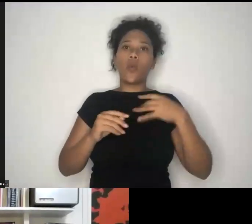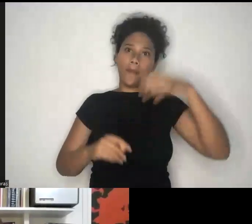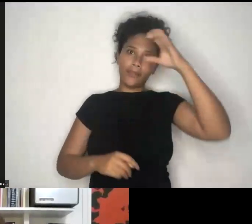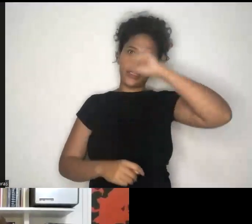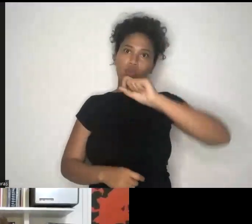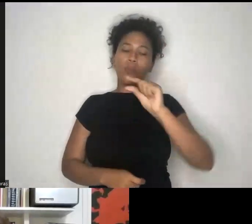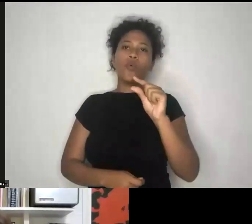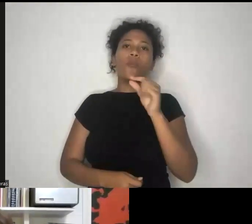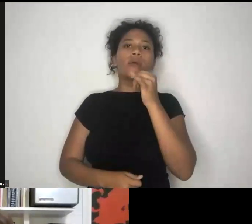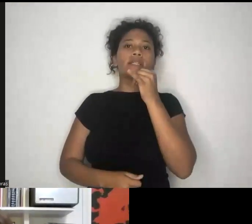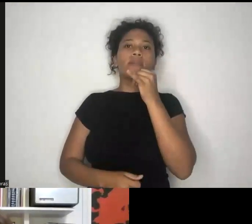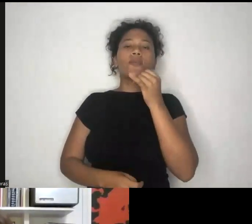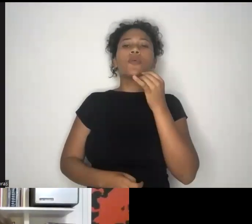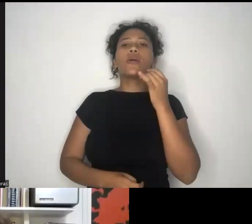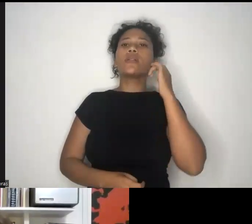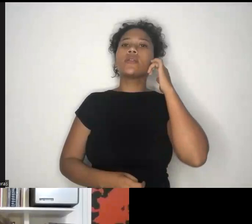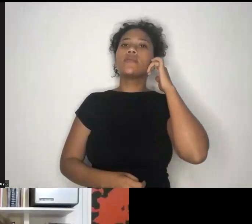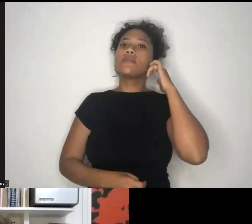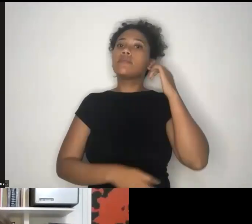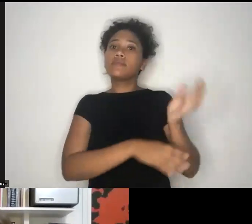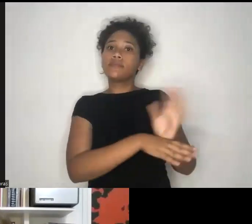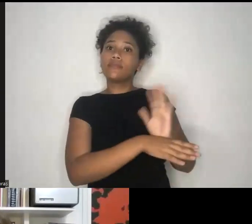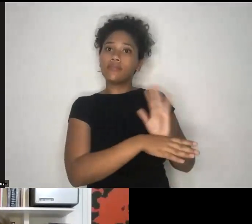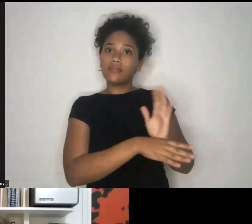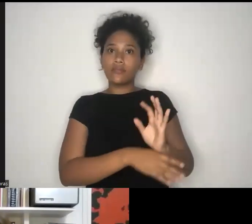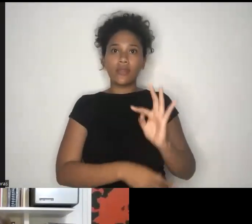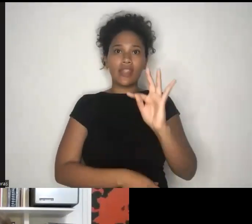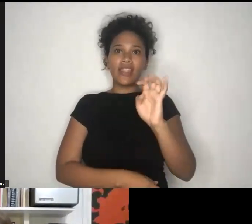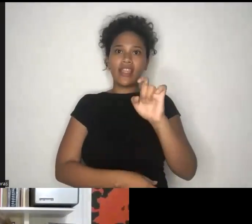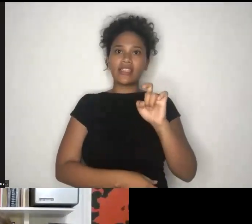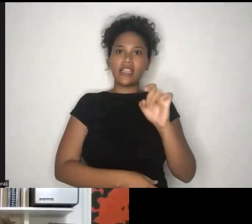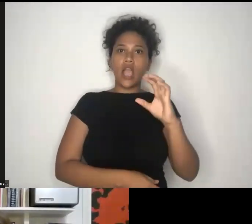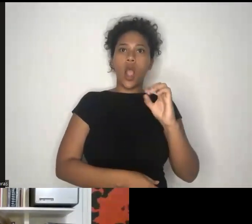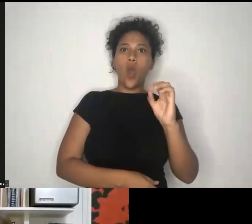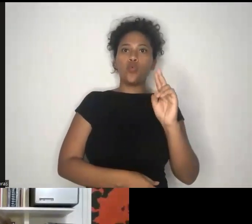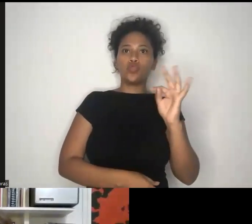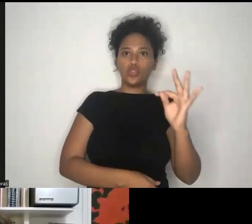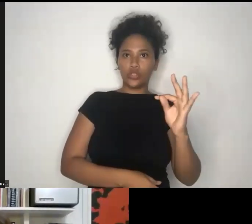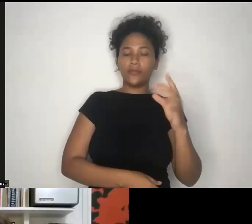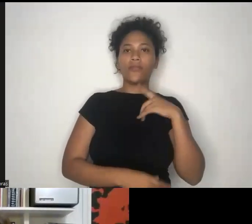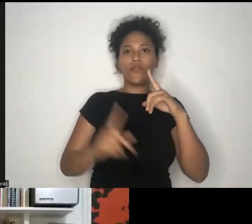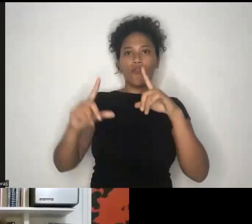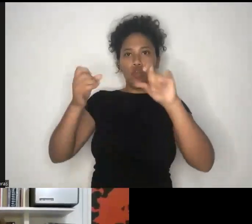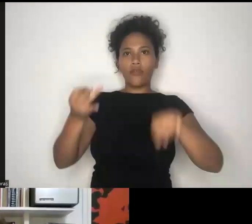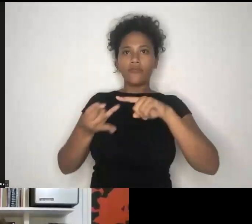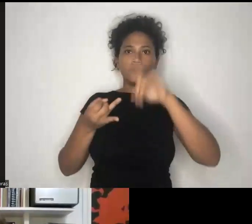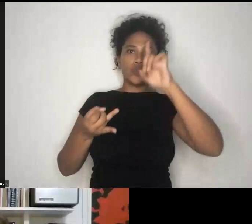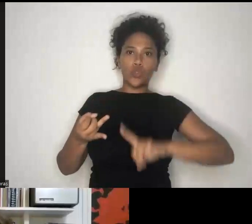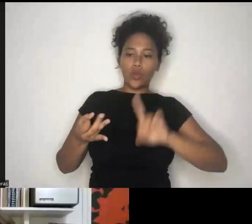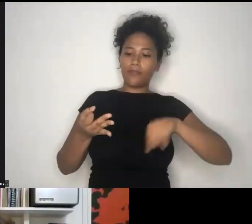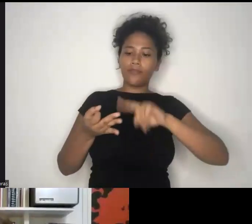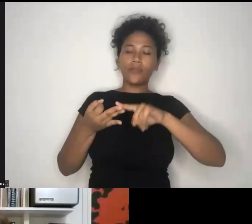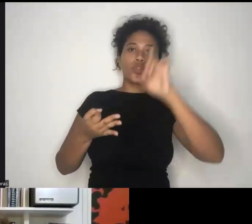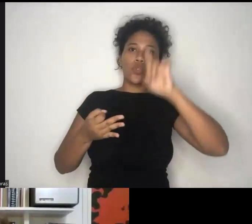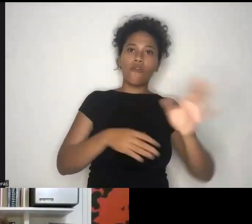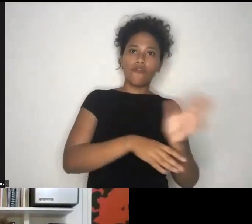por exemplo no cinema o tex count né que vai o diretor de arte O fotógrafo e o diretor do filme visitar